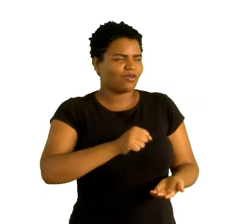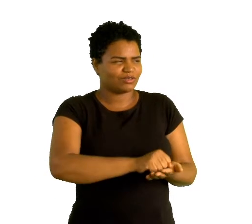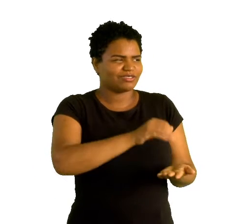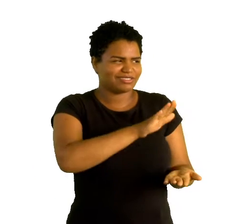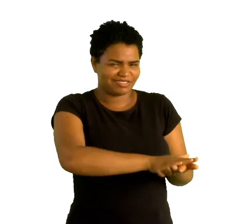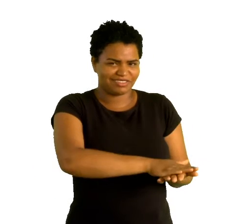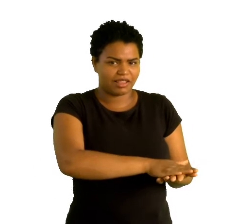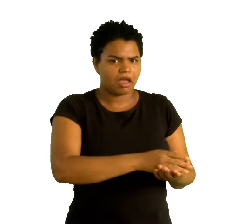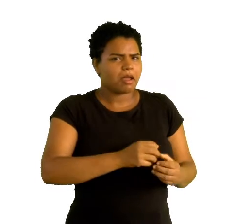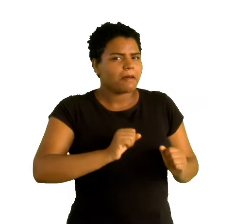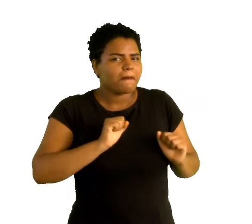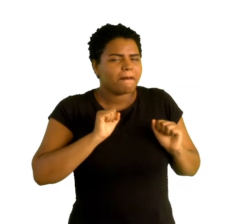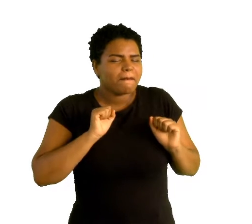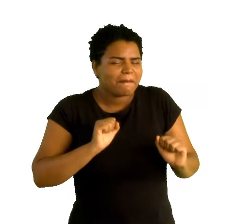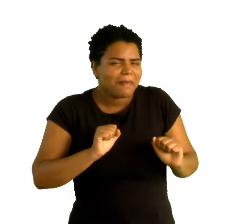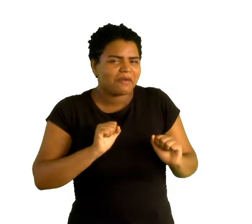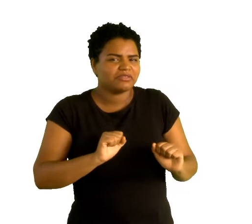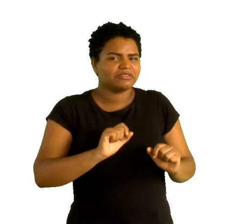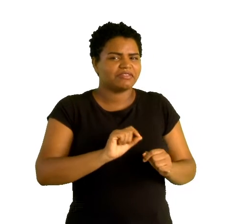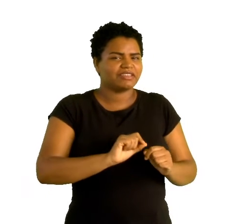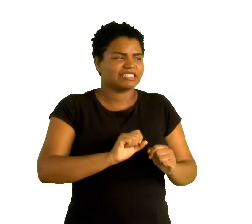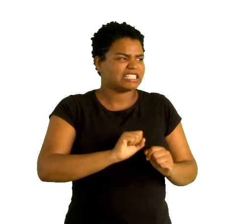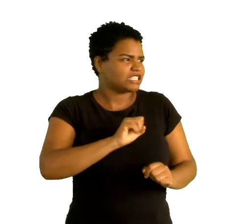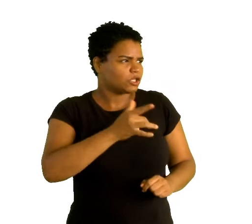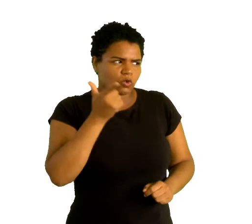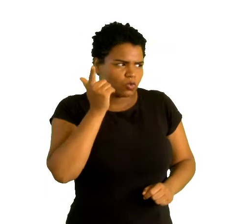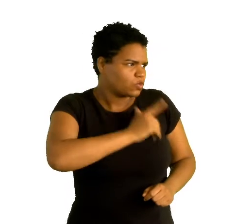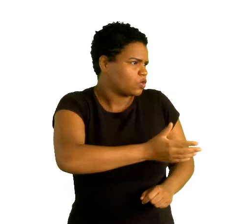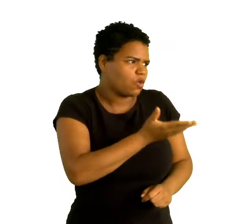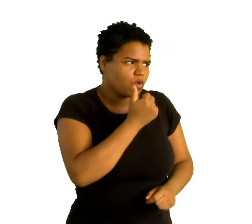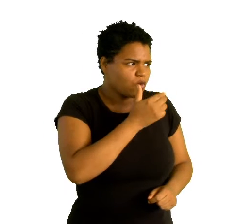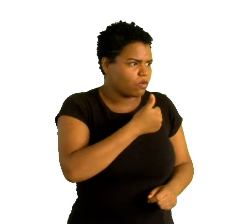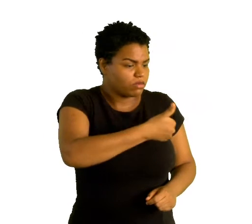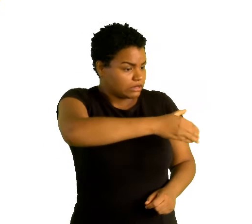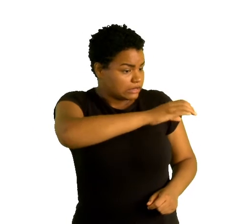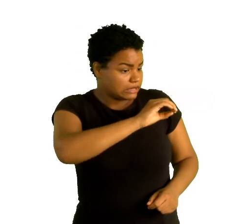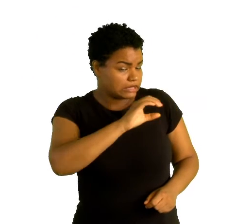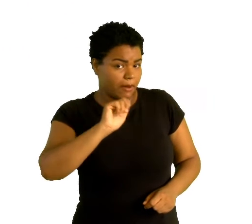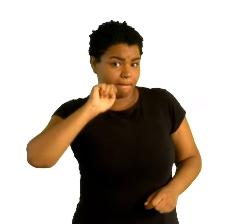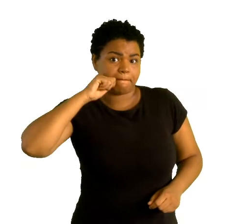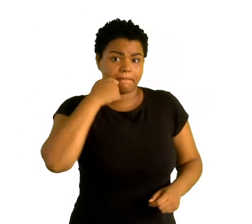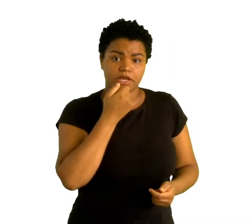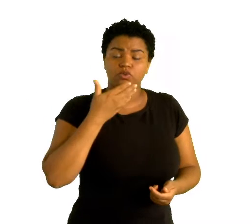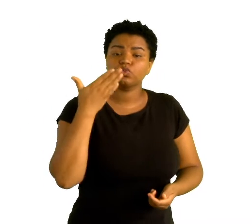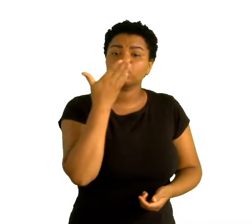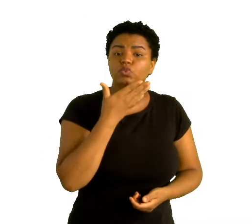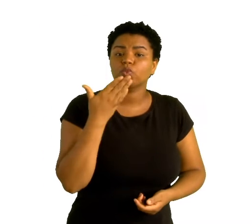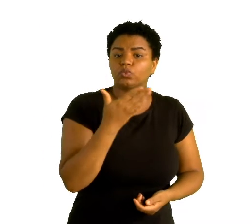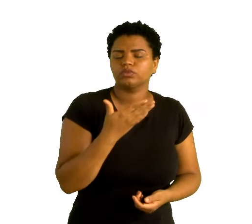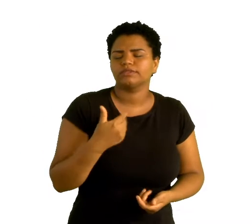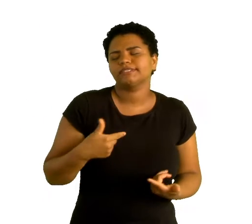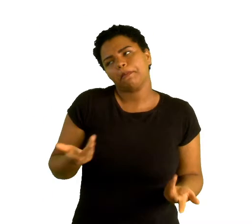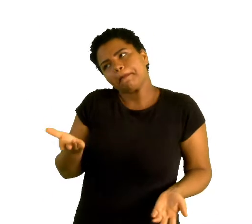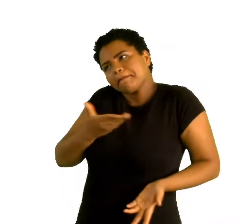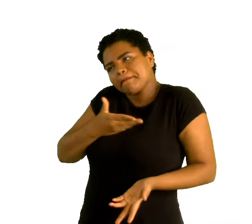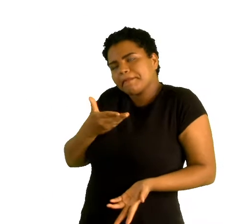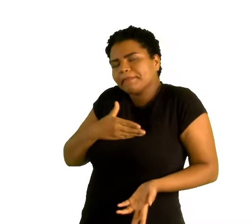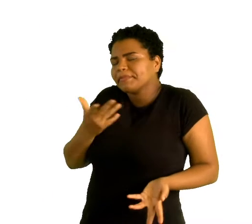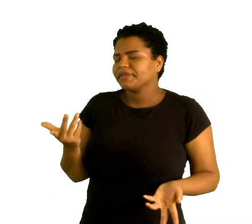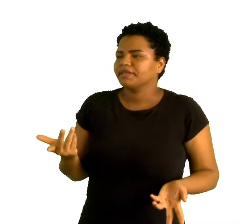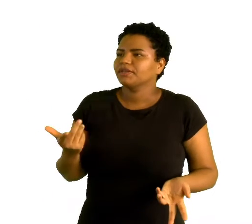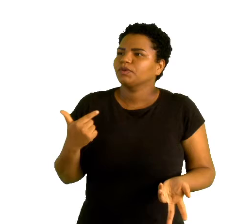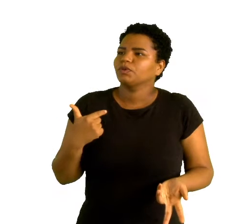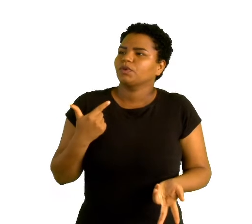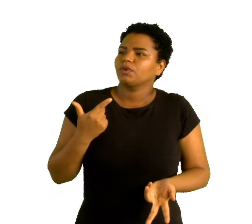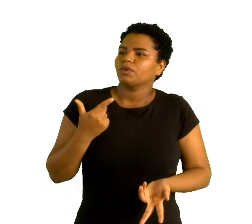lhe fazer se não conseguir comer mesmo 100 pães e doces? Amigo padeiro, já deve ter